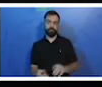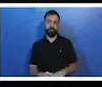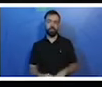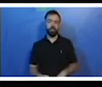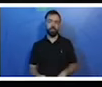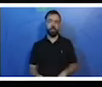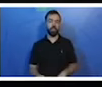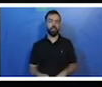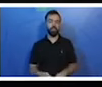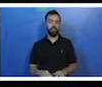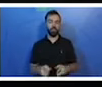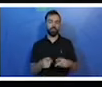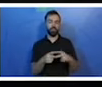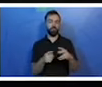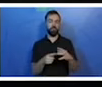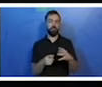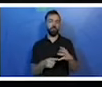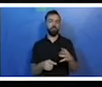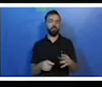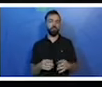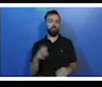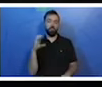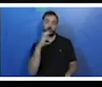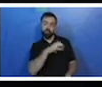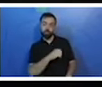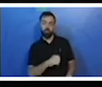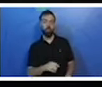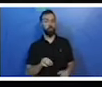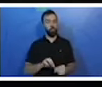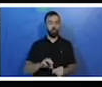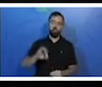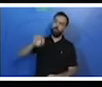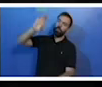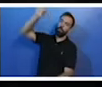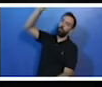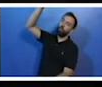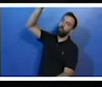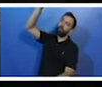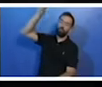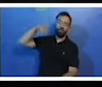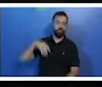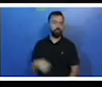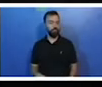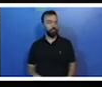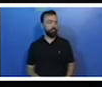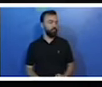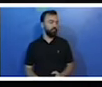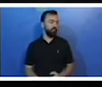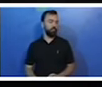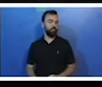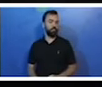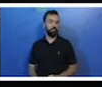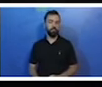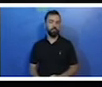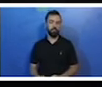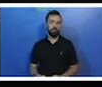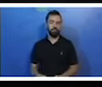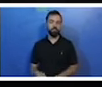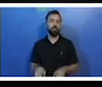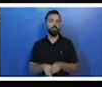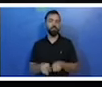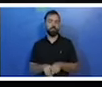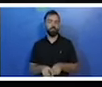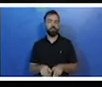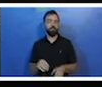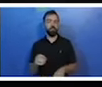atividades. Por exemplo, velocidade ou altura, altas velocidades ou grandes alturas, geralmente são